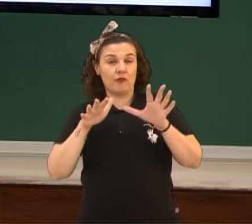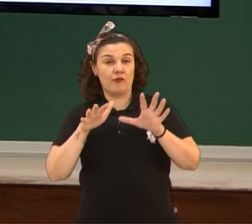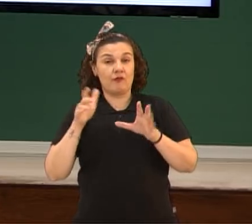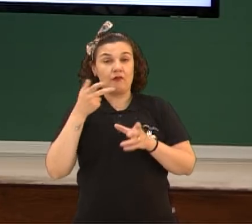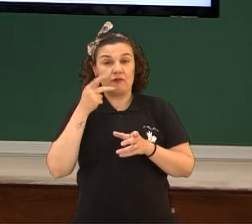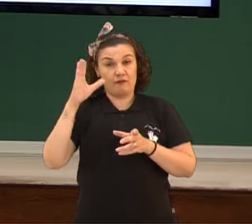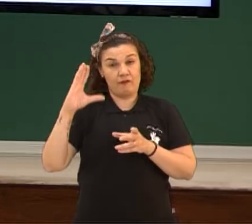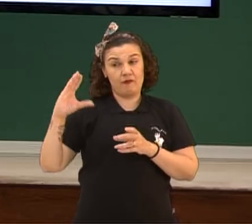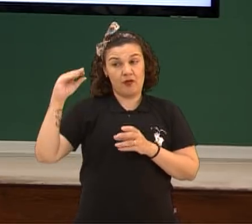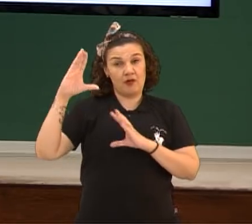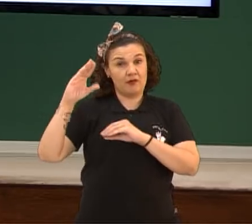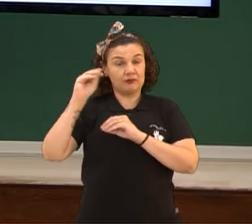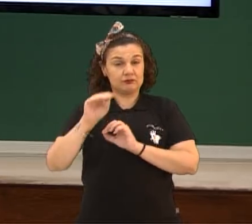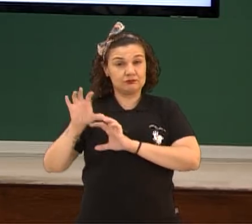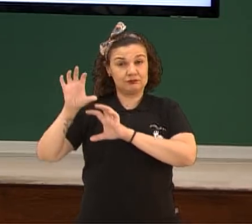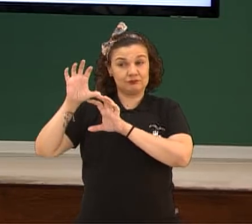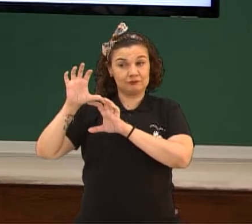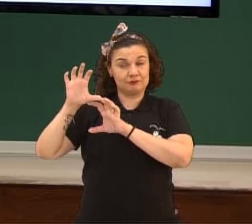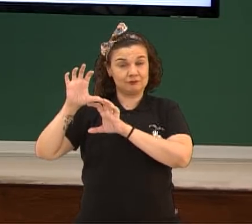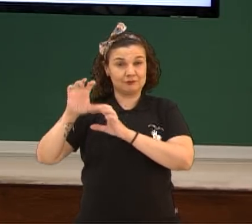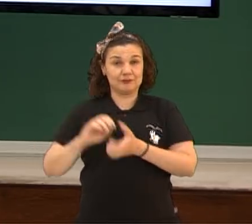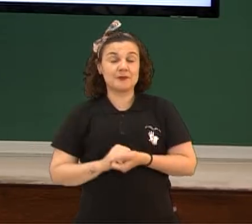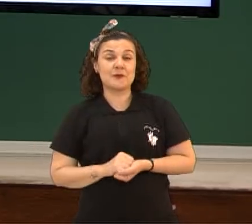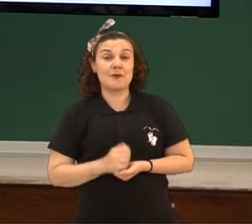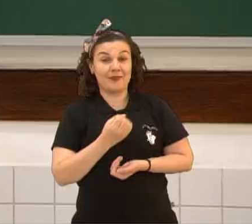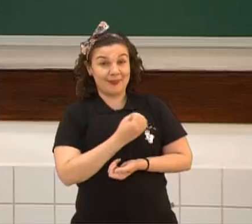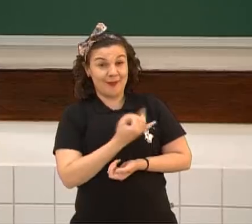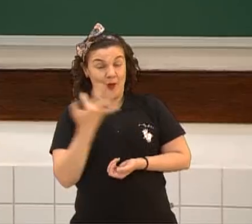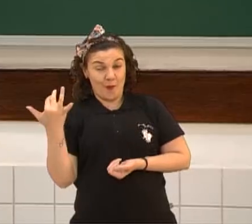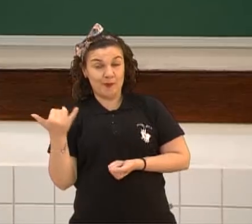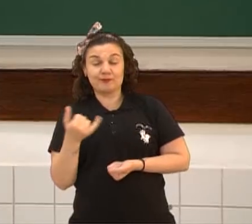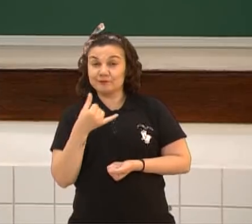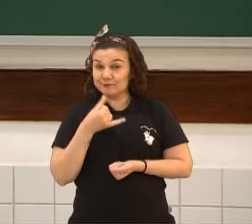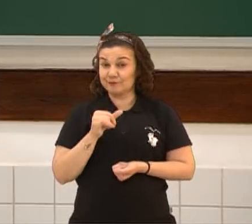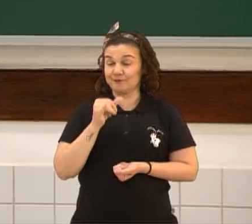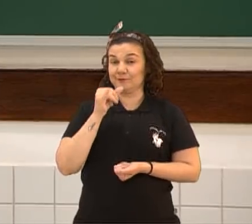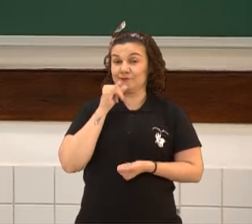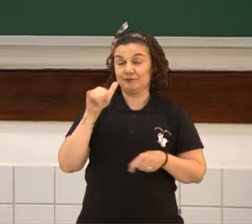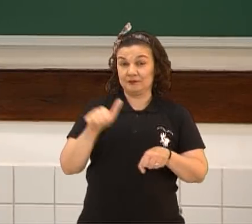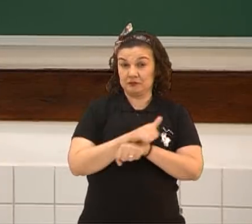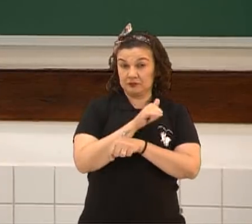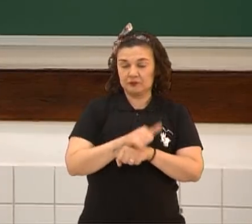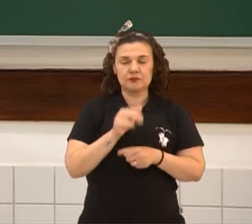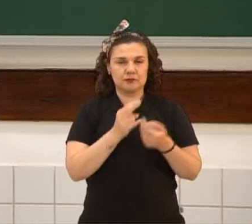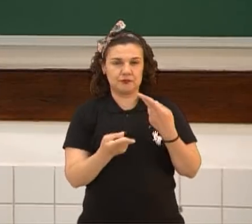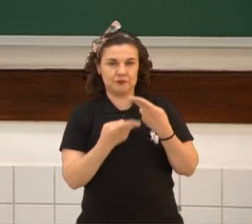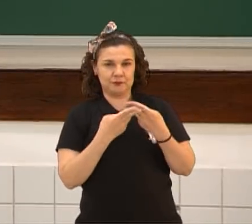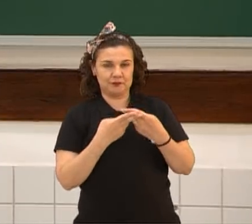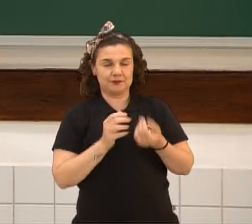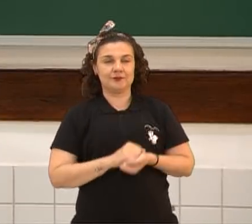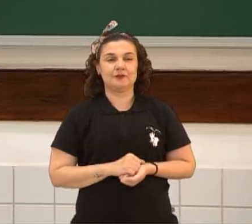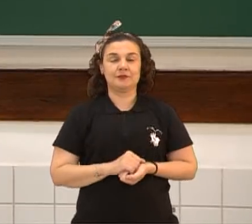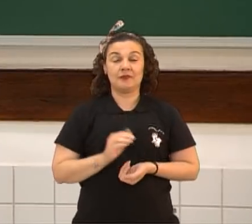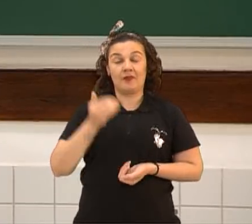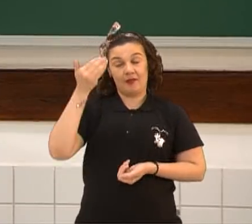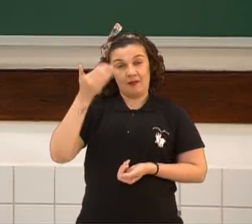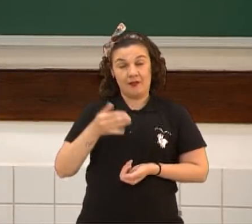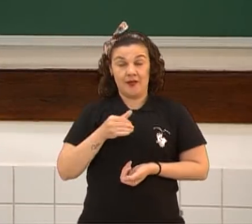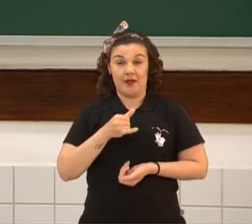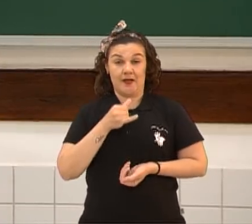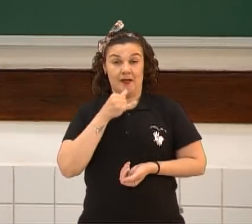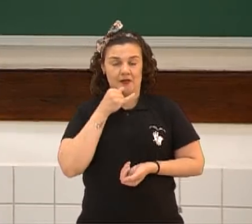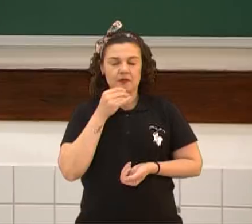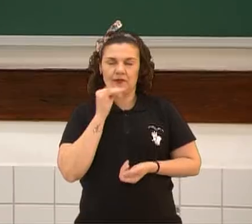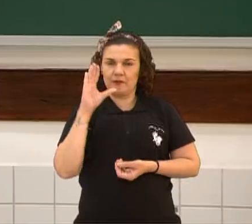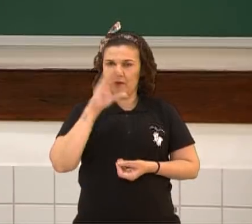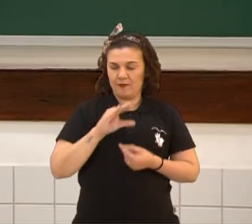fala, pode ser utilizado esse recurso também. Então, aqui são alguns dos exemplos dos recursos que podem estar sendo utilizados. Neste caso aqui, para representar